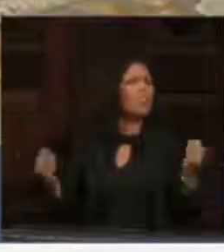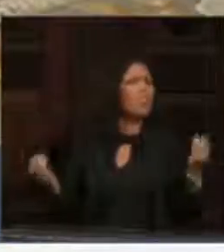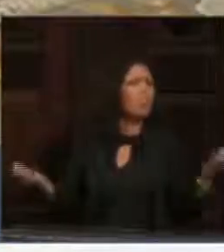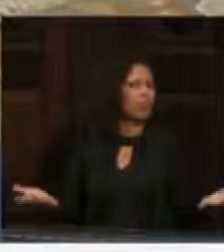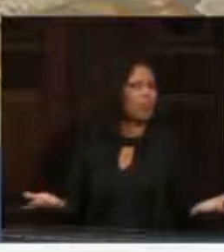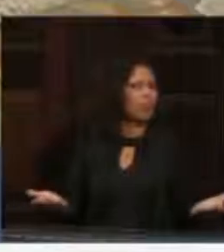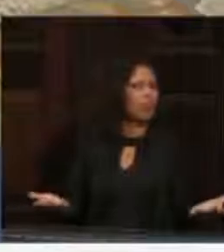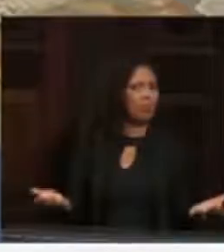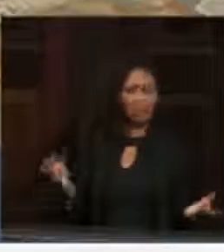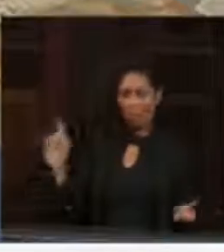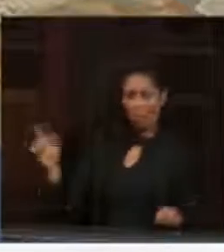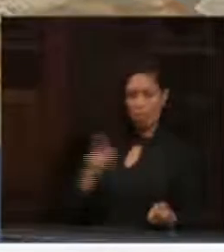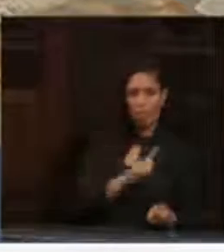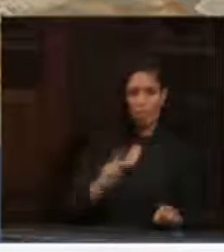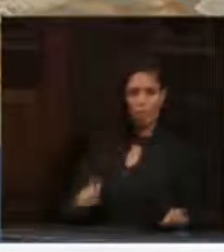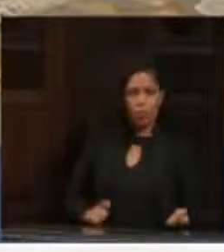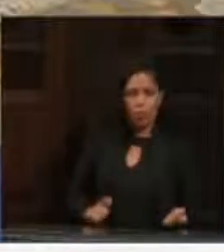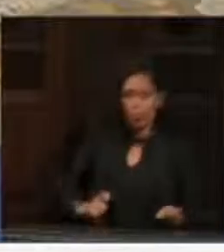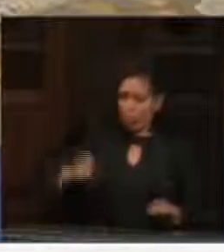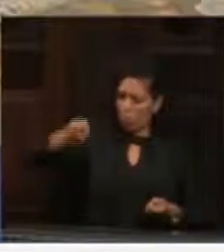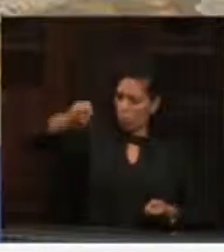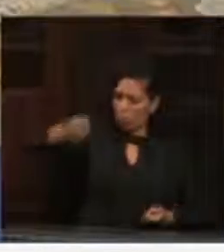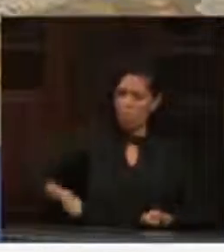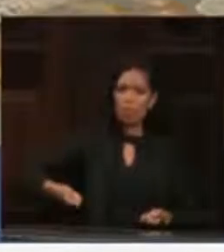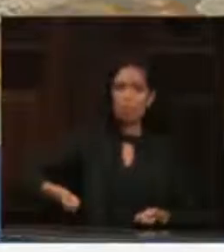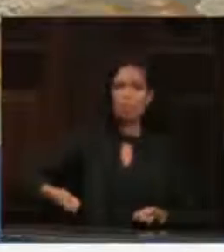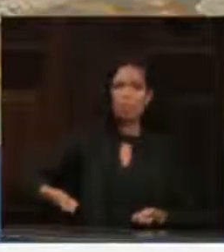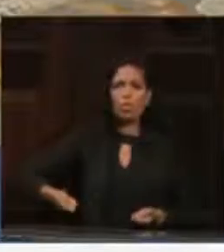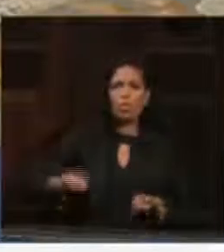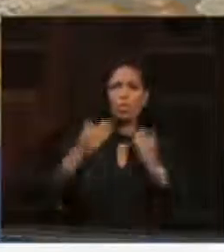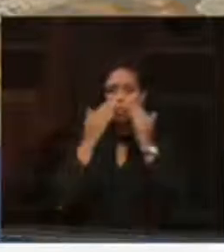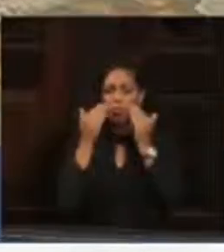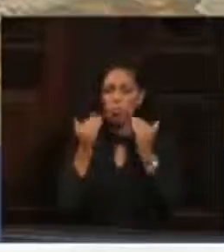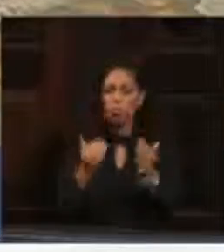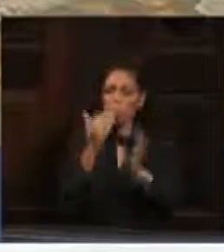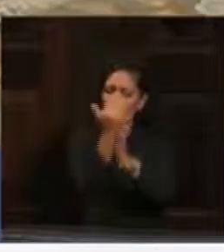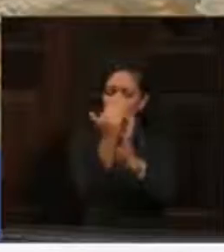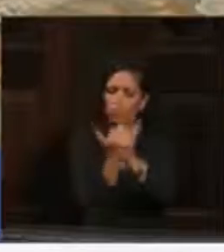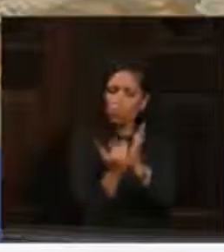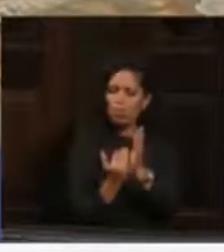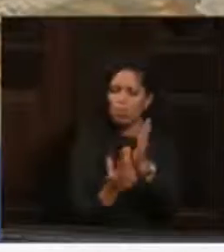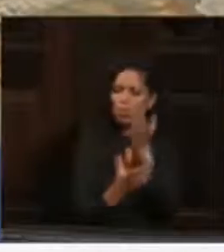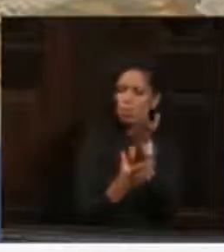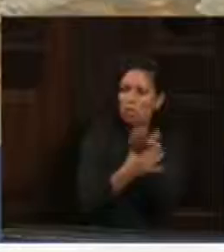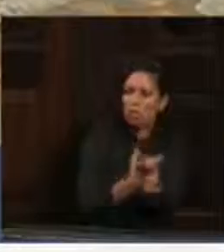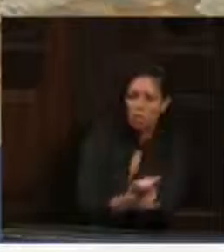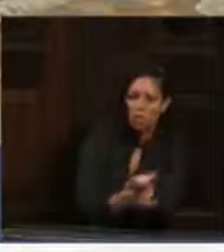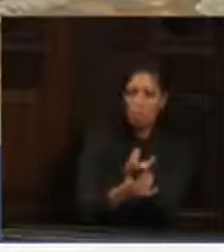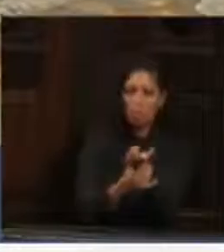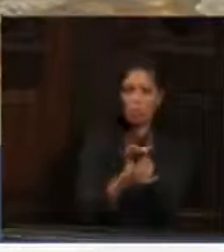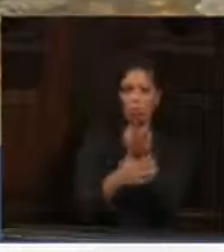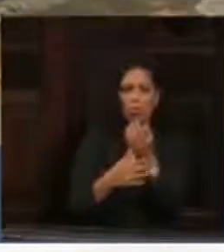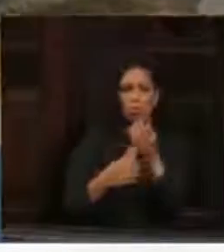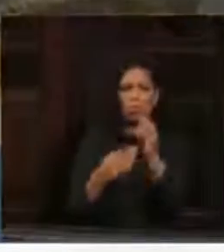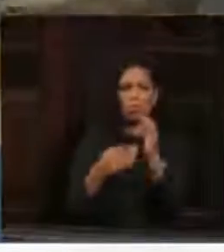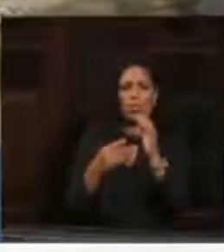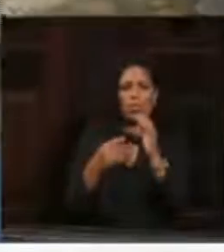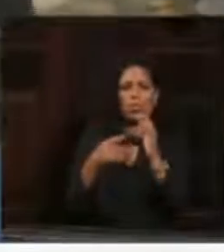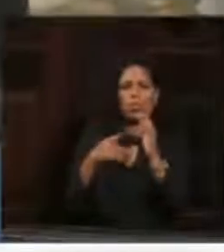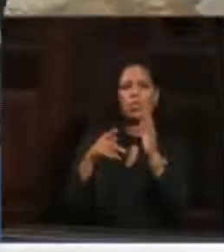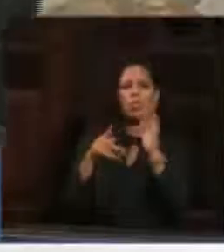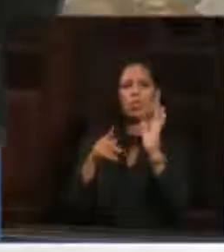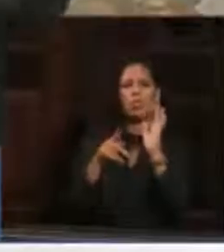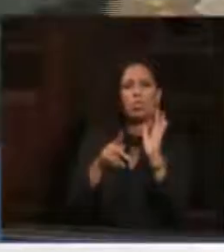de que o governo tem a obrigação de apresentar um plano de segurança pública, um projeto de segurança